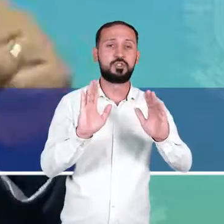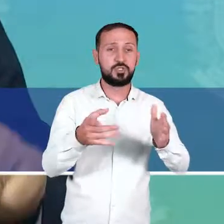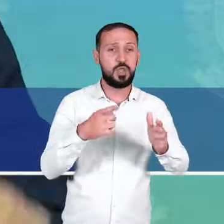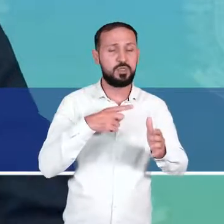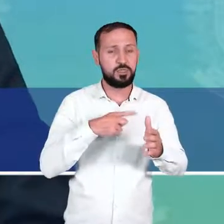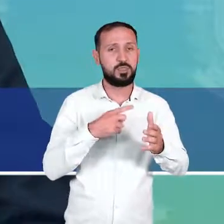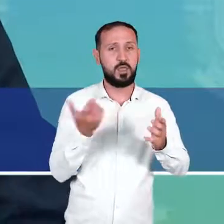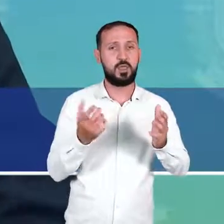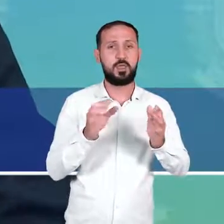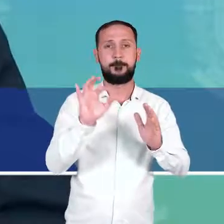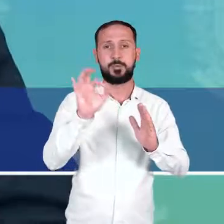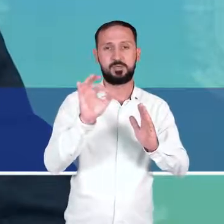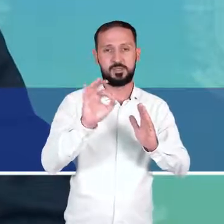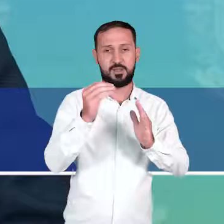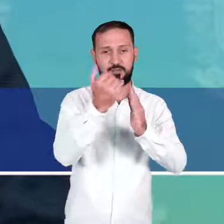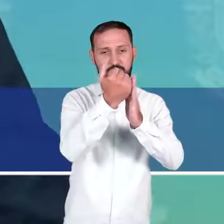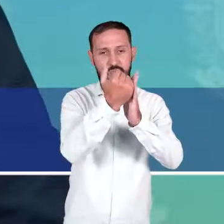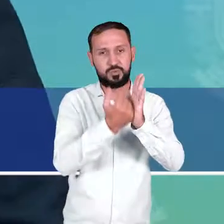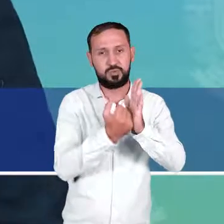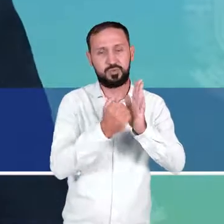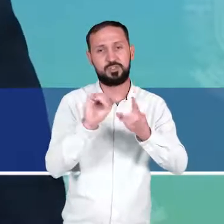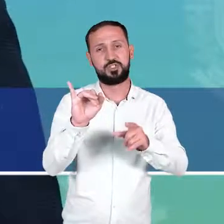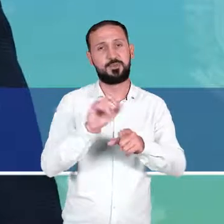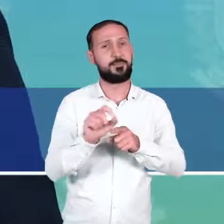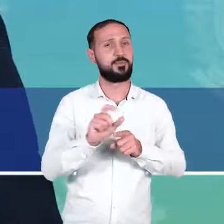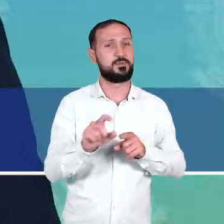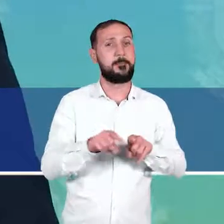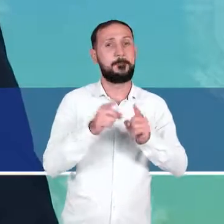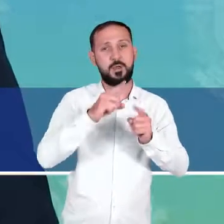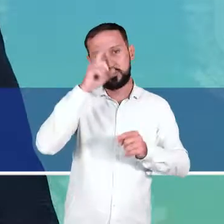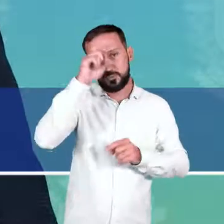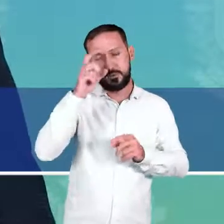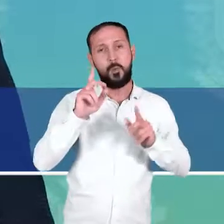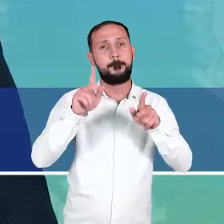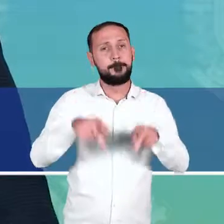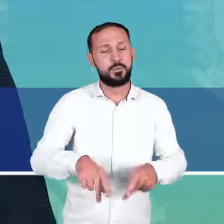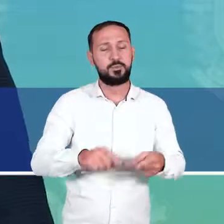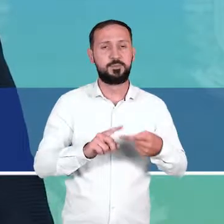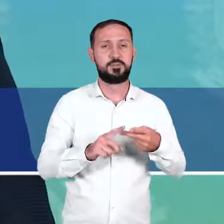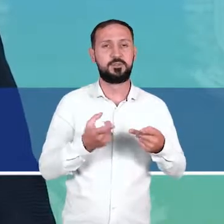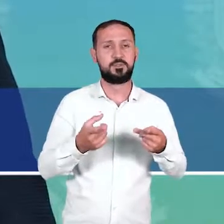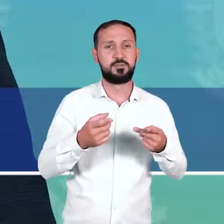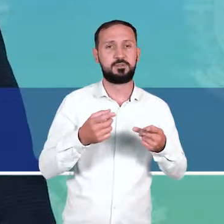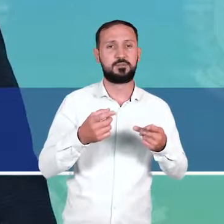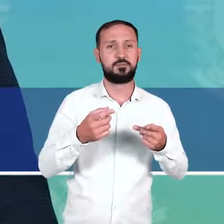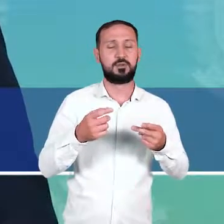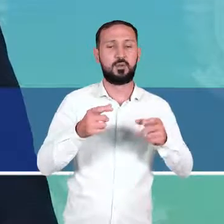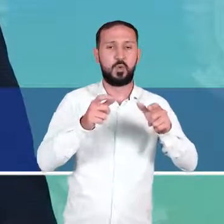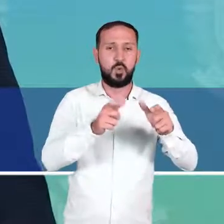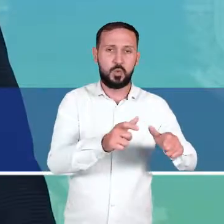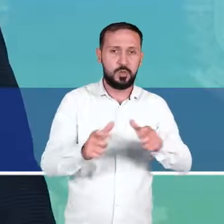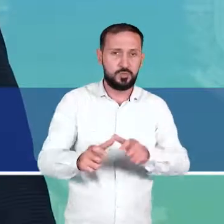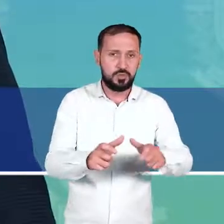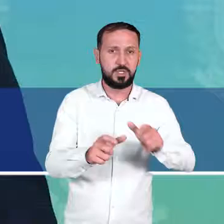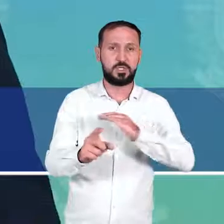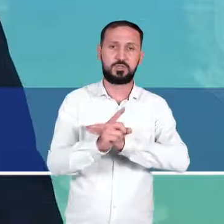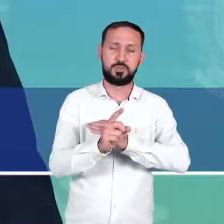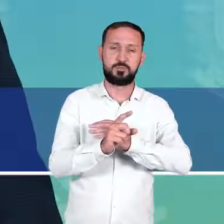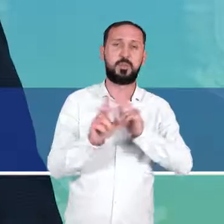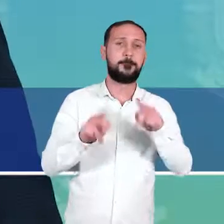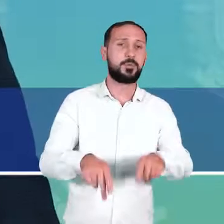que já possuem isenção tributária. No entanto, os hospitais públicos, as unidades de saúde